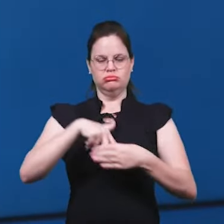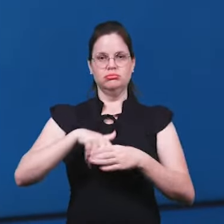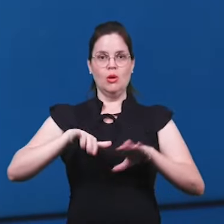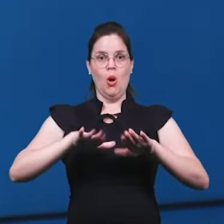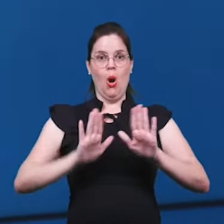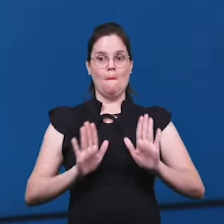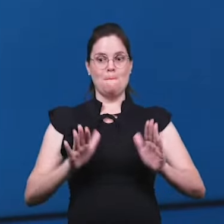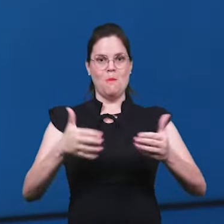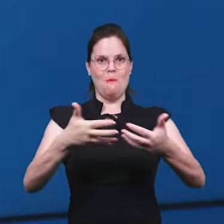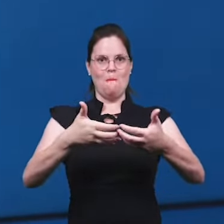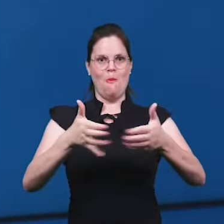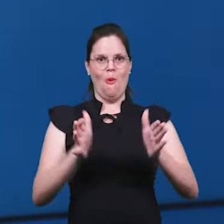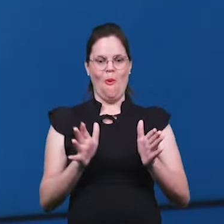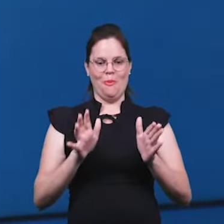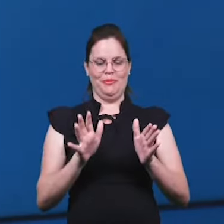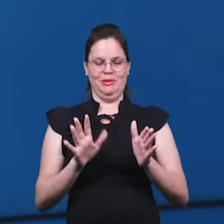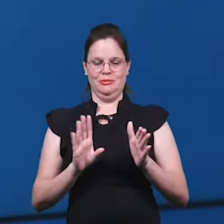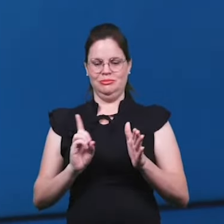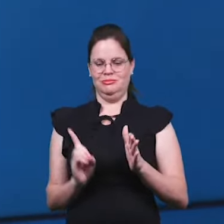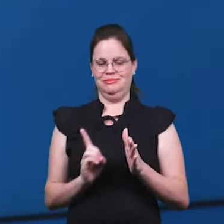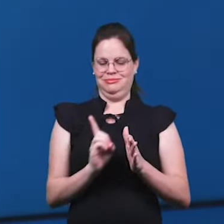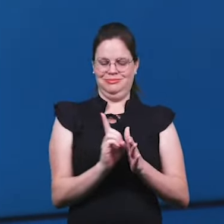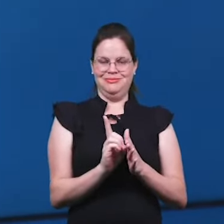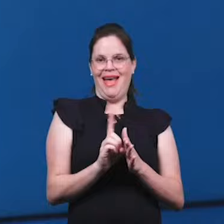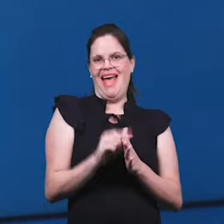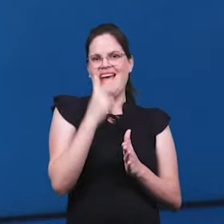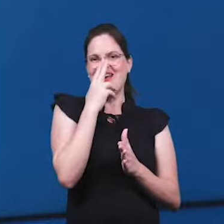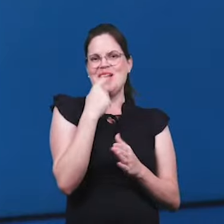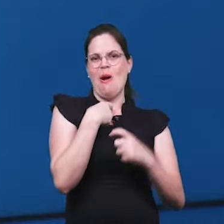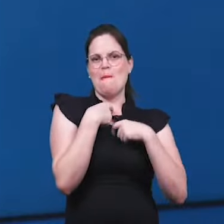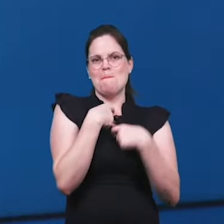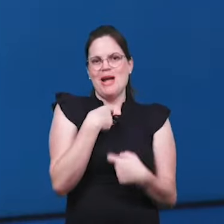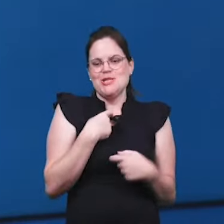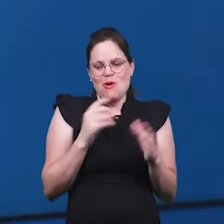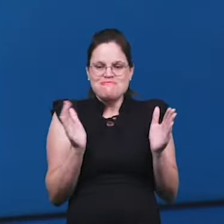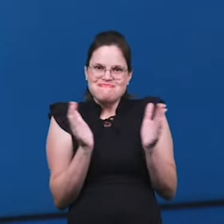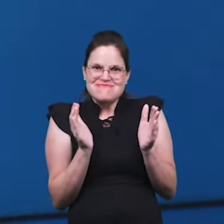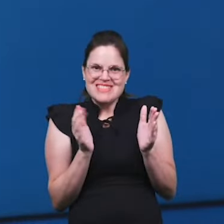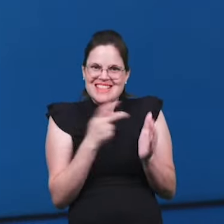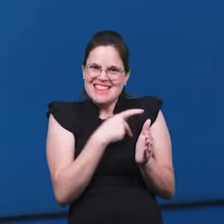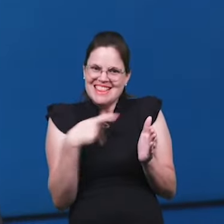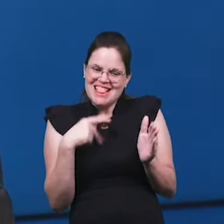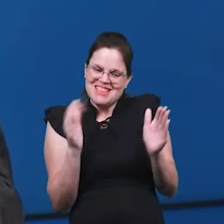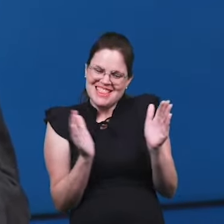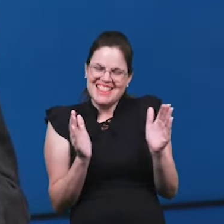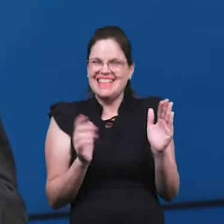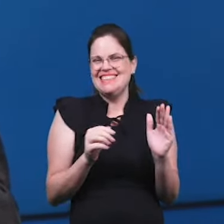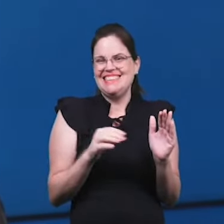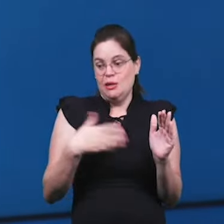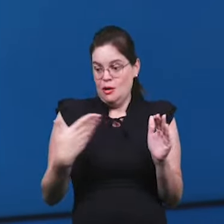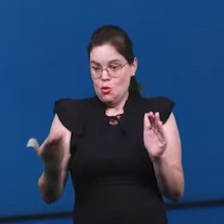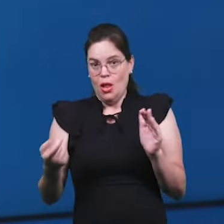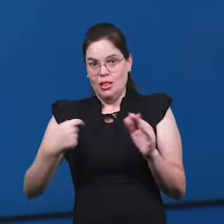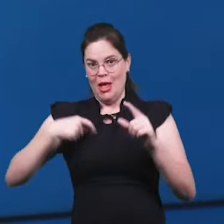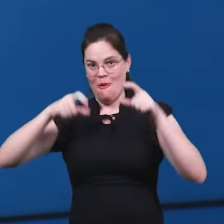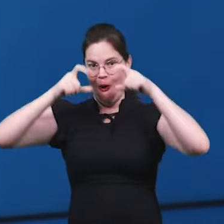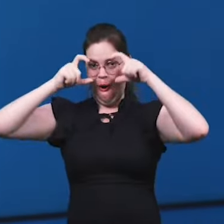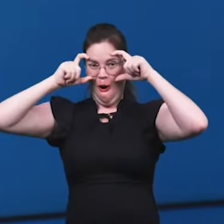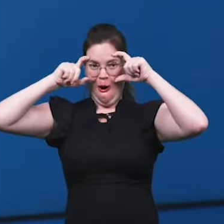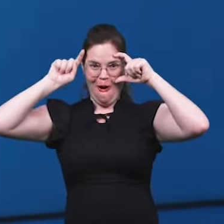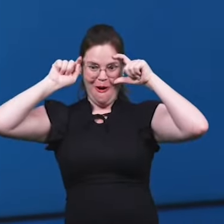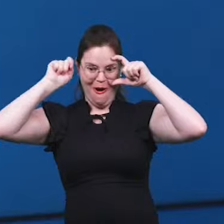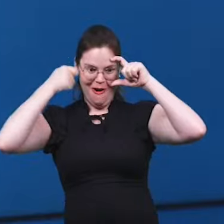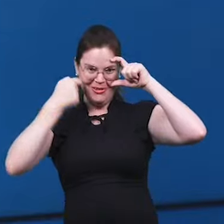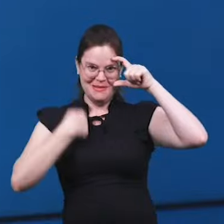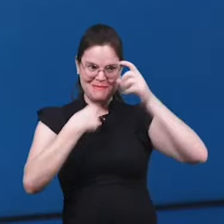no púlpito, né? No púlpito, dentro de um púlpito, um pastorzinho, né? Nessa idade. E do lado do púlpito ainda um óculos escuro.